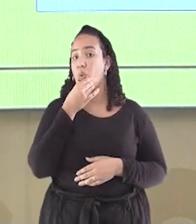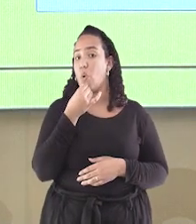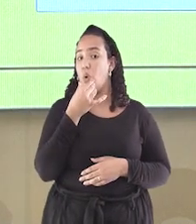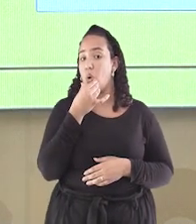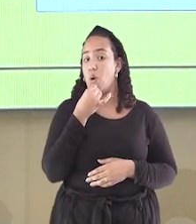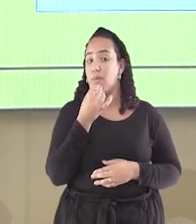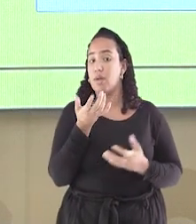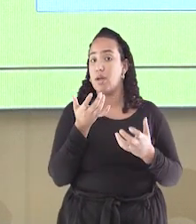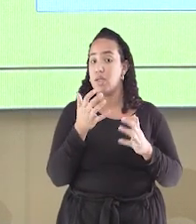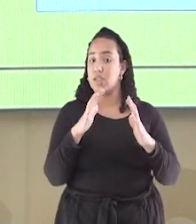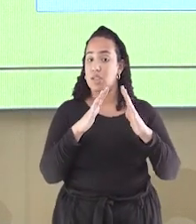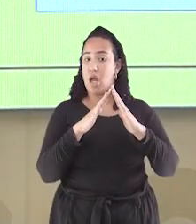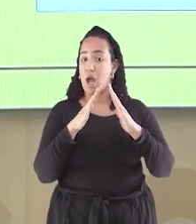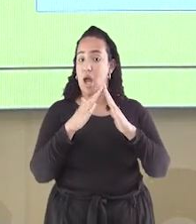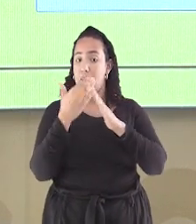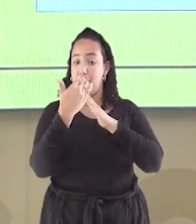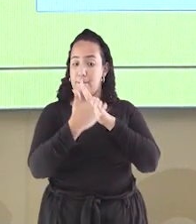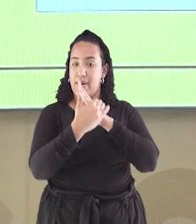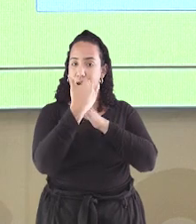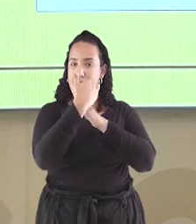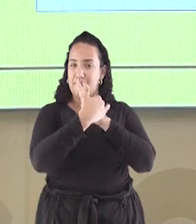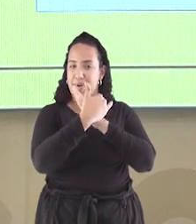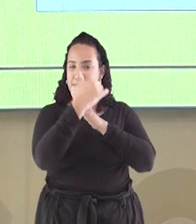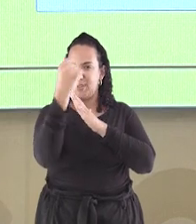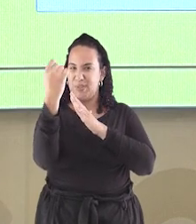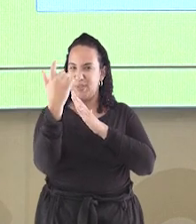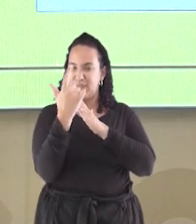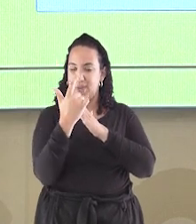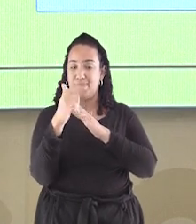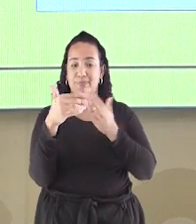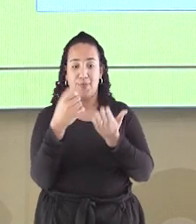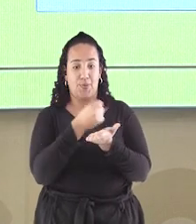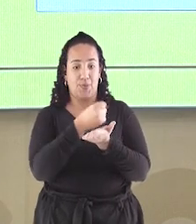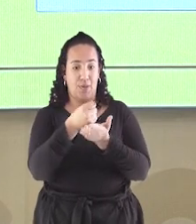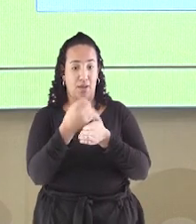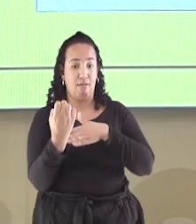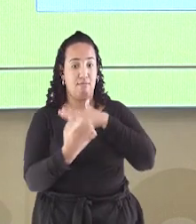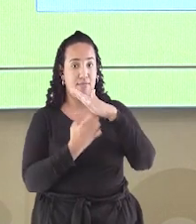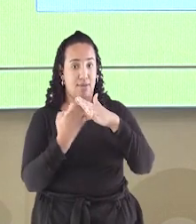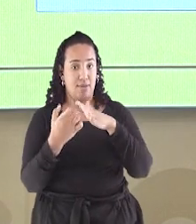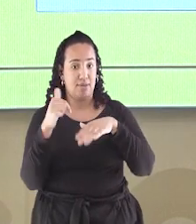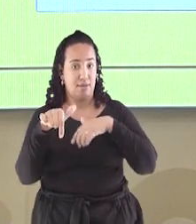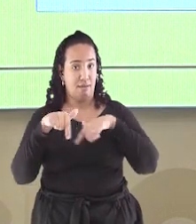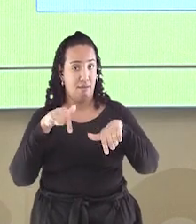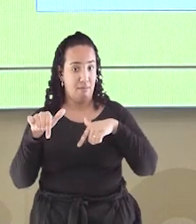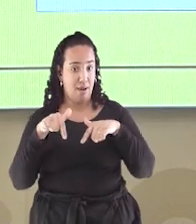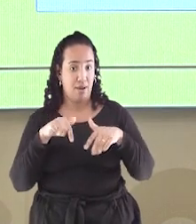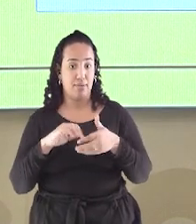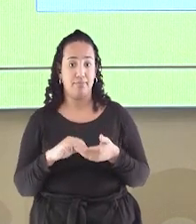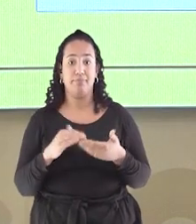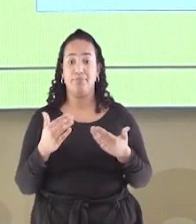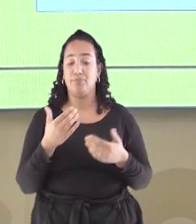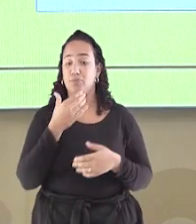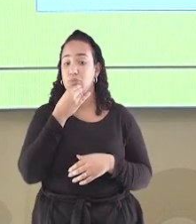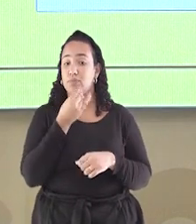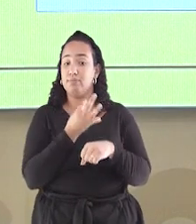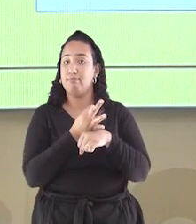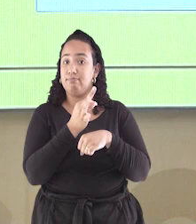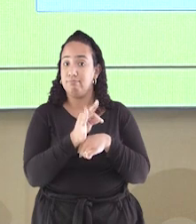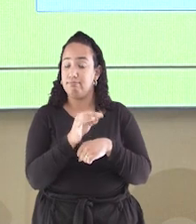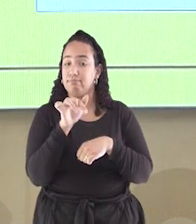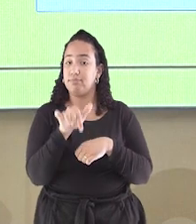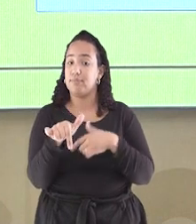Israel resolveu instalar em sua casa energia solar e contratou uma empresa para fazer o serviço. Os técnicos